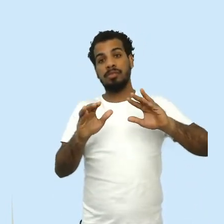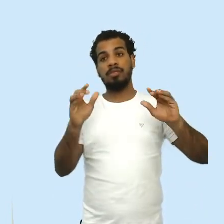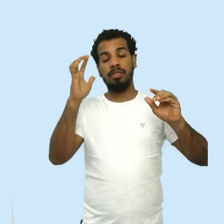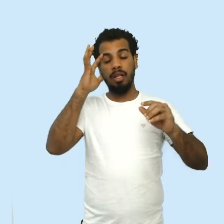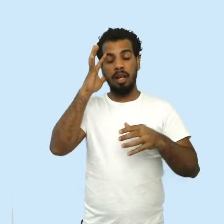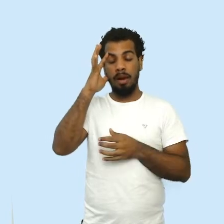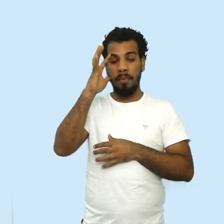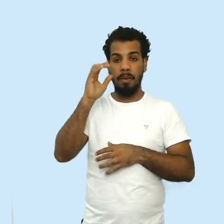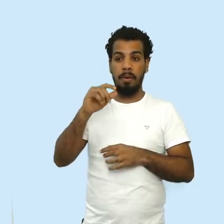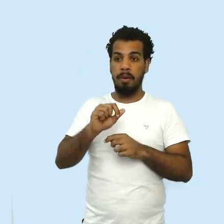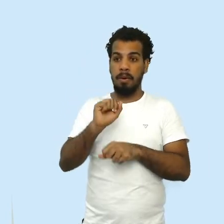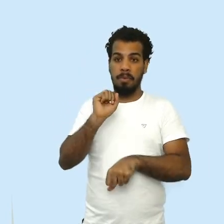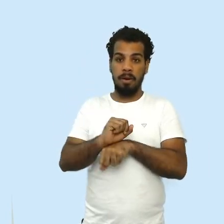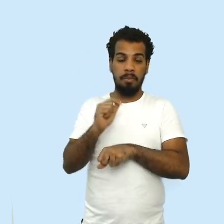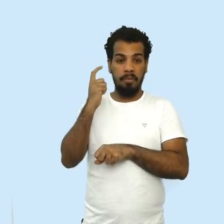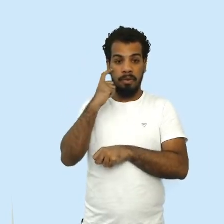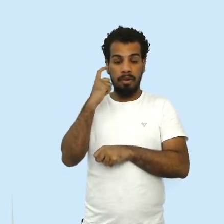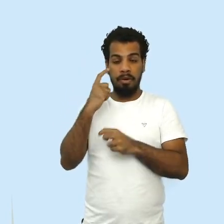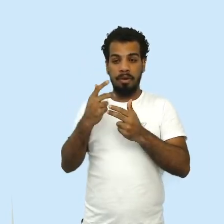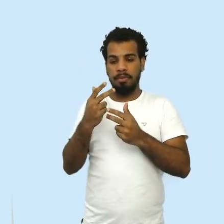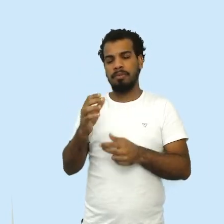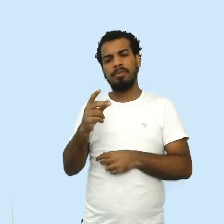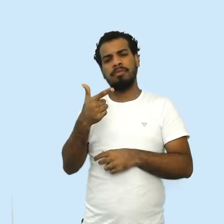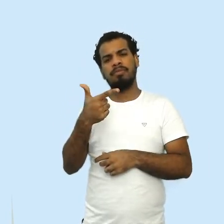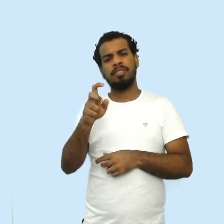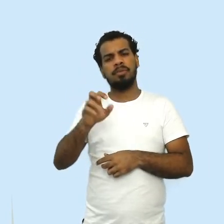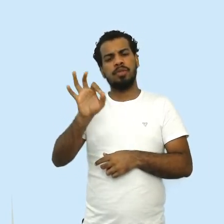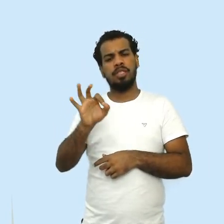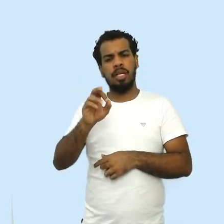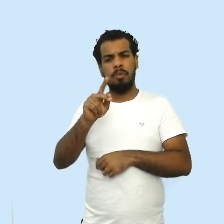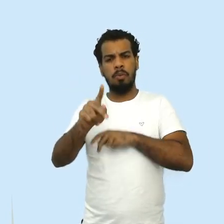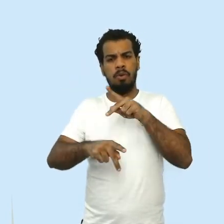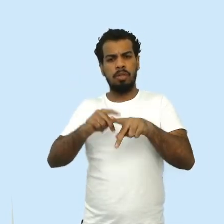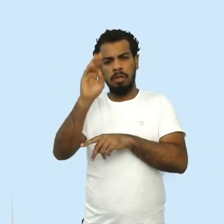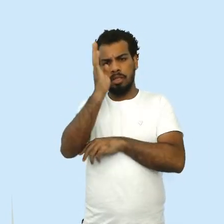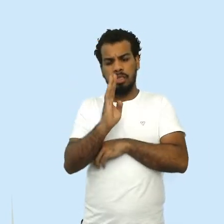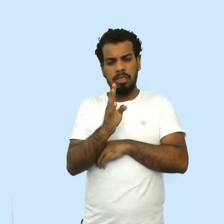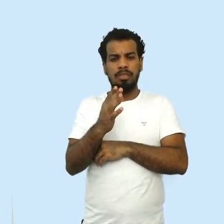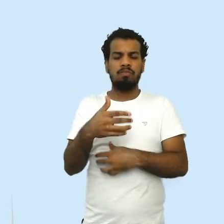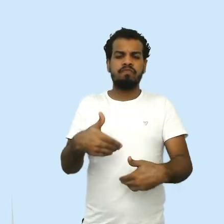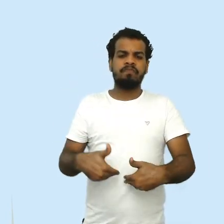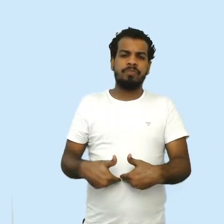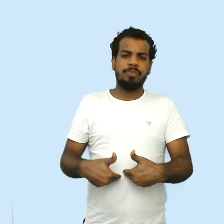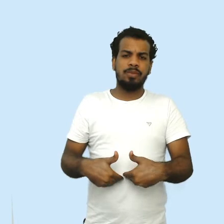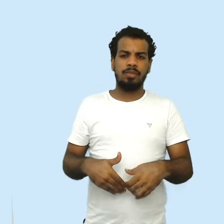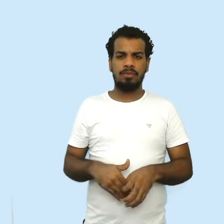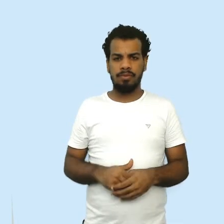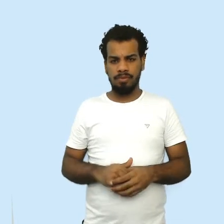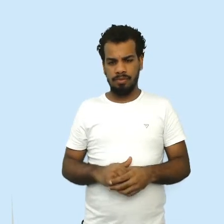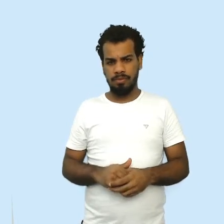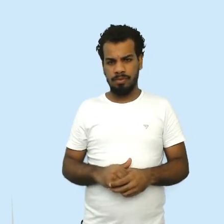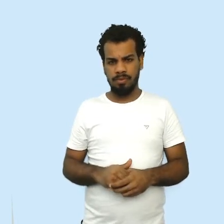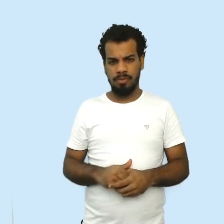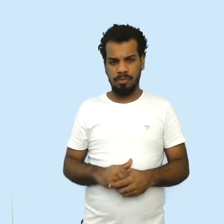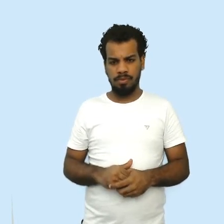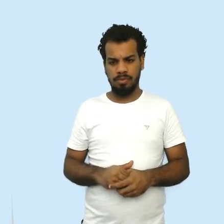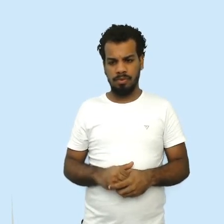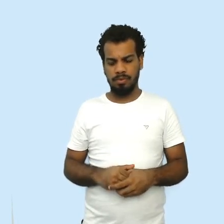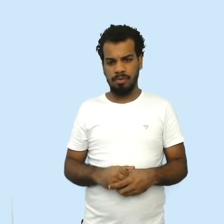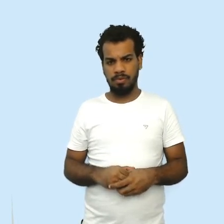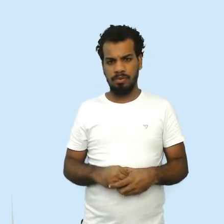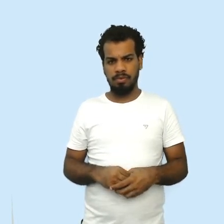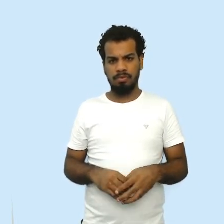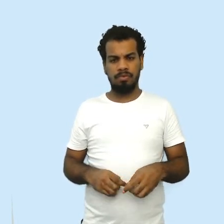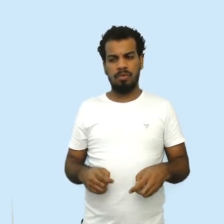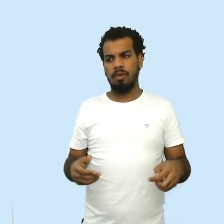que são importantes. Eu acabei de dizer que 25% da população brasileira passa fome. Ou se não passa fome,